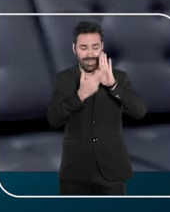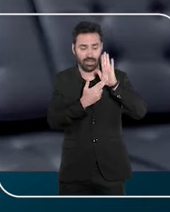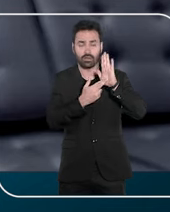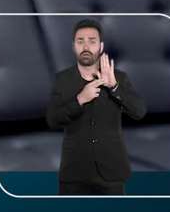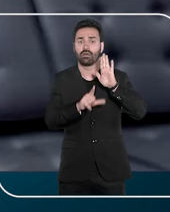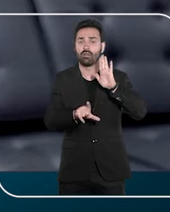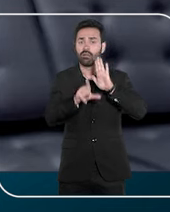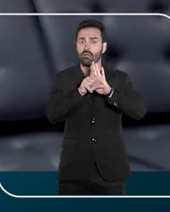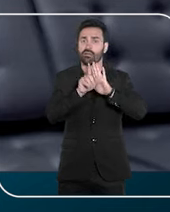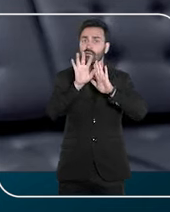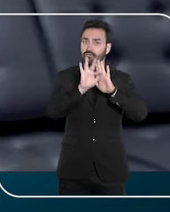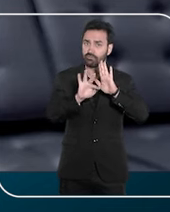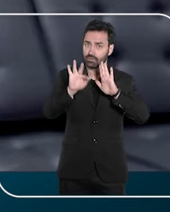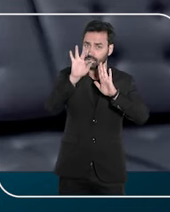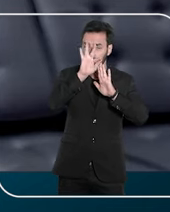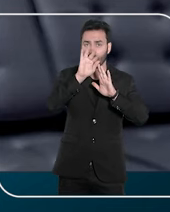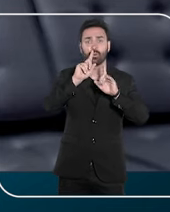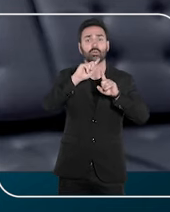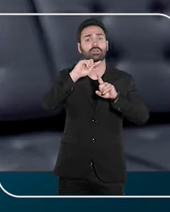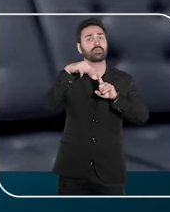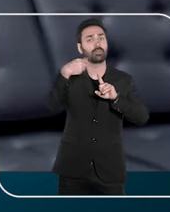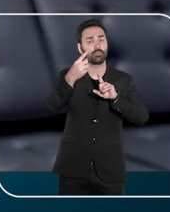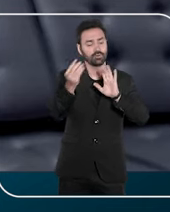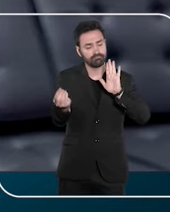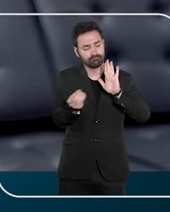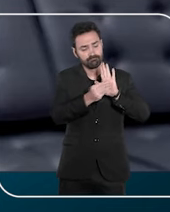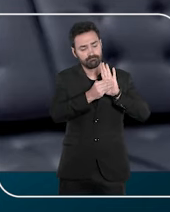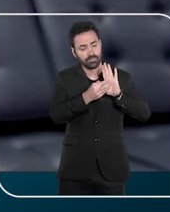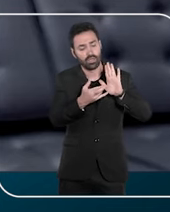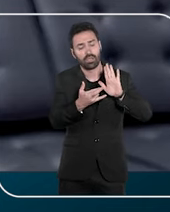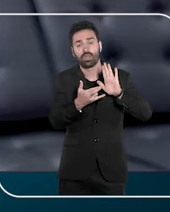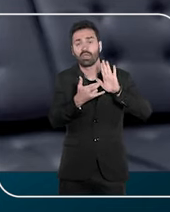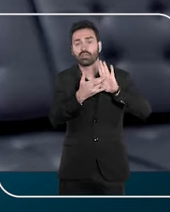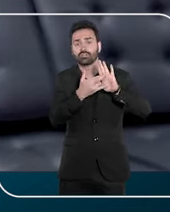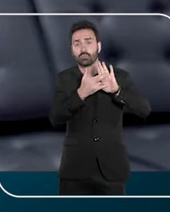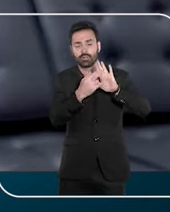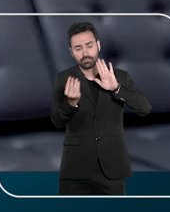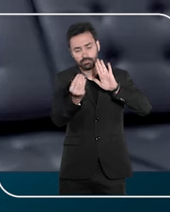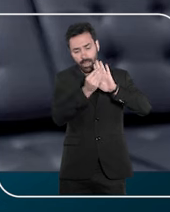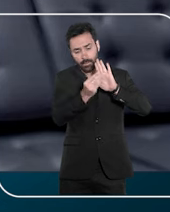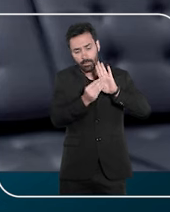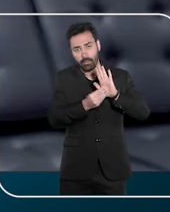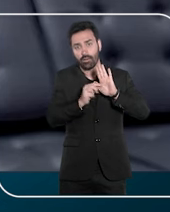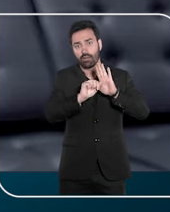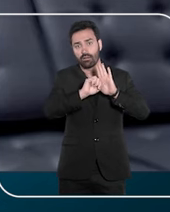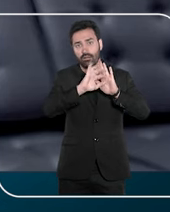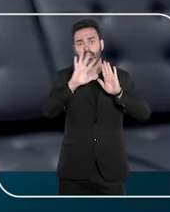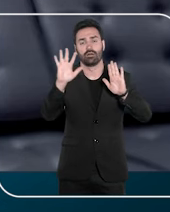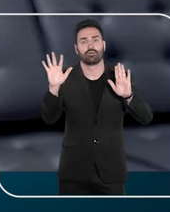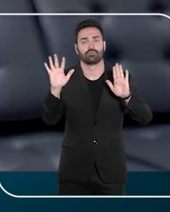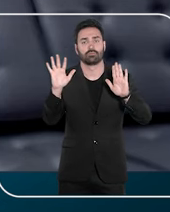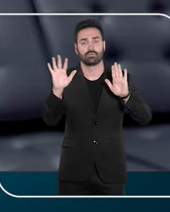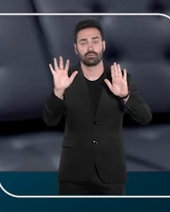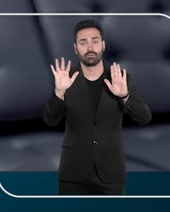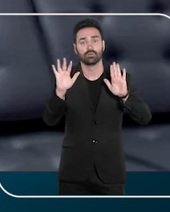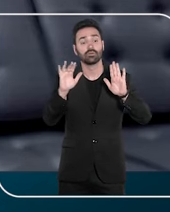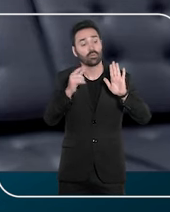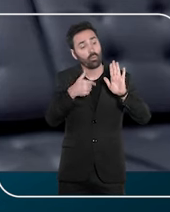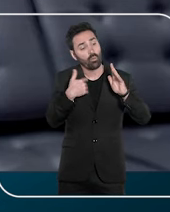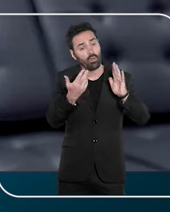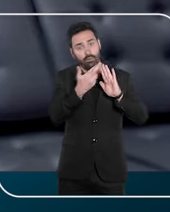nosso regimento, de que modo poderemos, então, atuar na admissão dos recursos especiais,